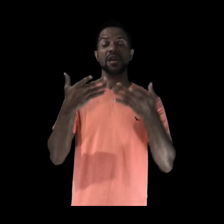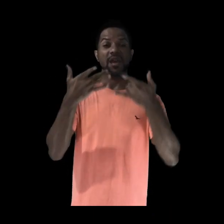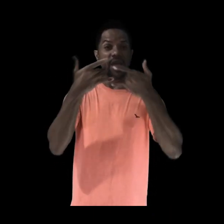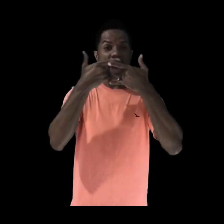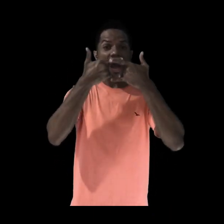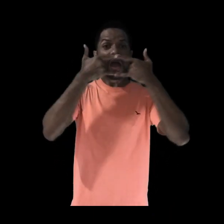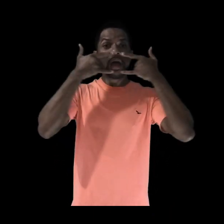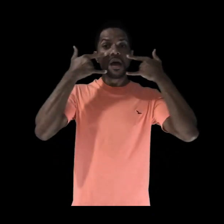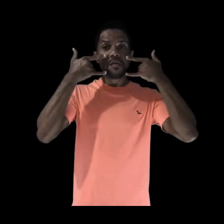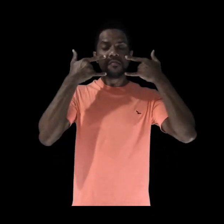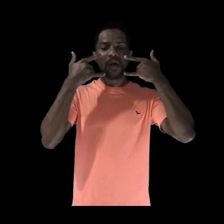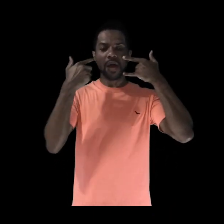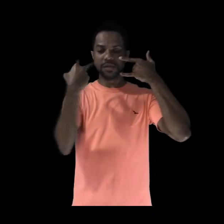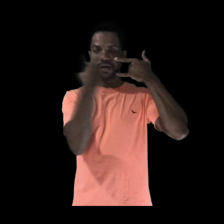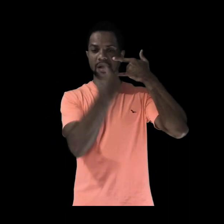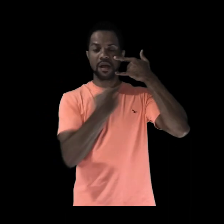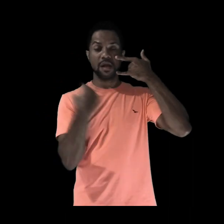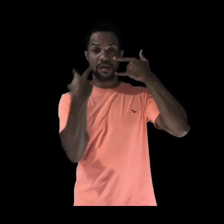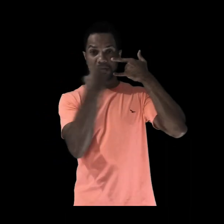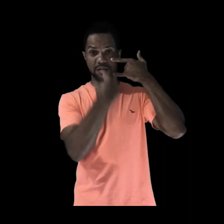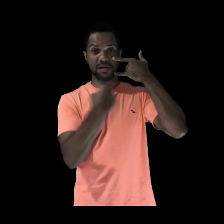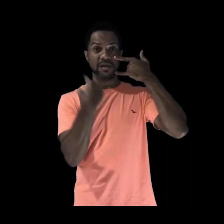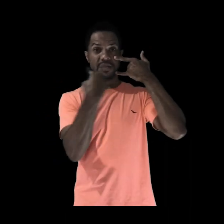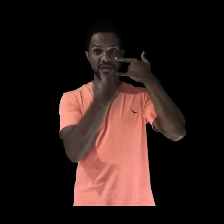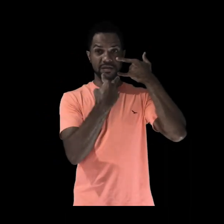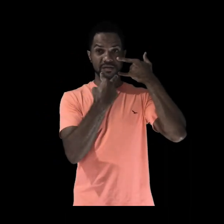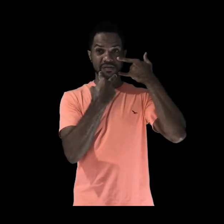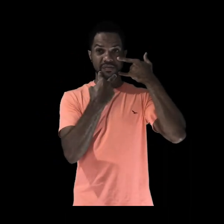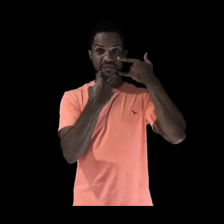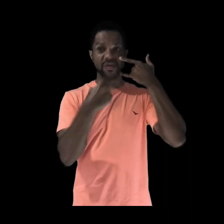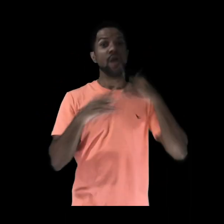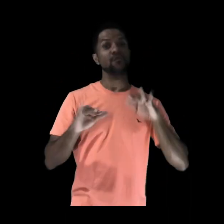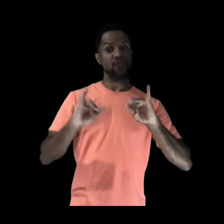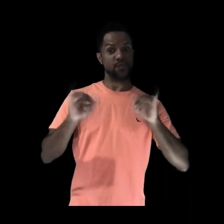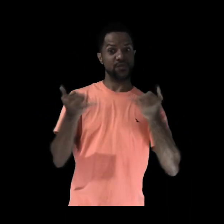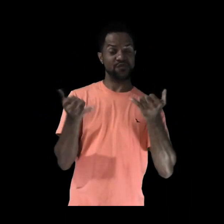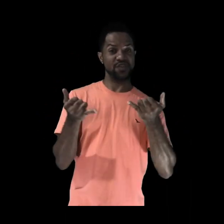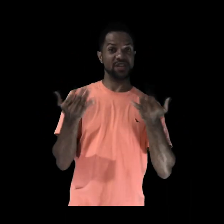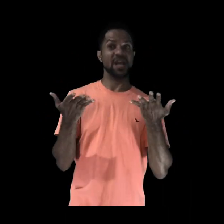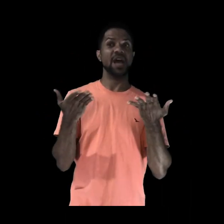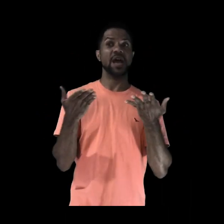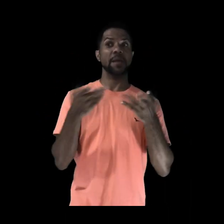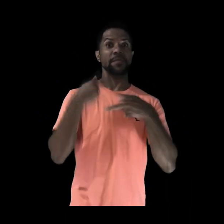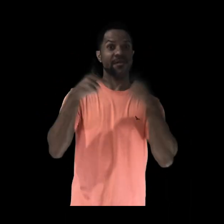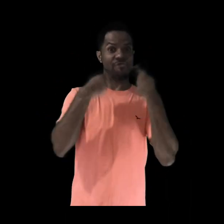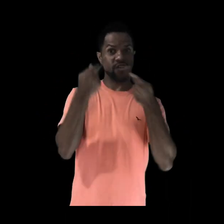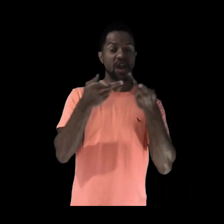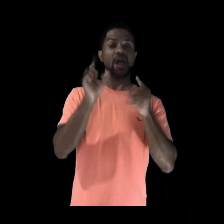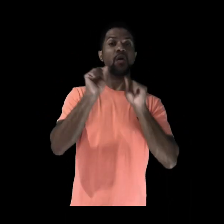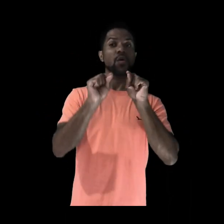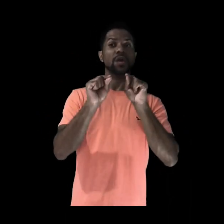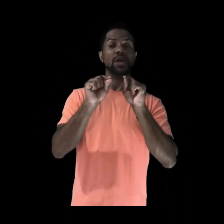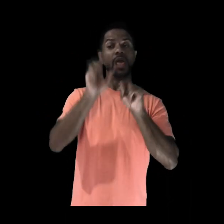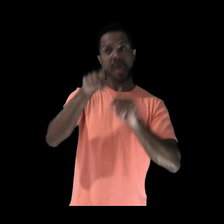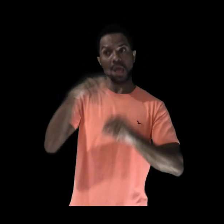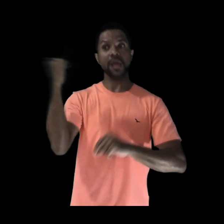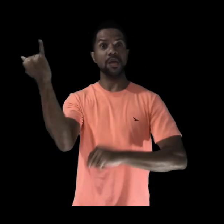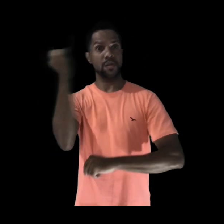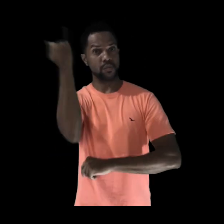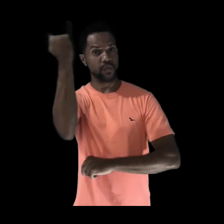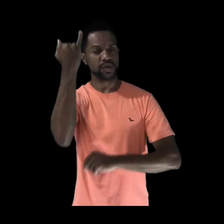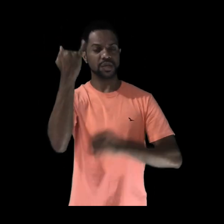A máscara mostrando para poder ver no labial aqui, ó. Você já parou para pensar? Vou falar alguma para você? Mas é